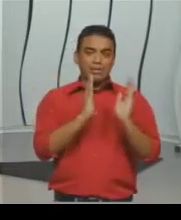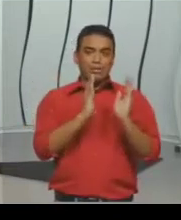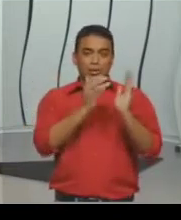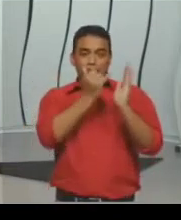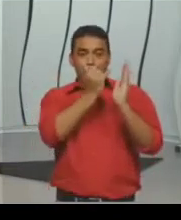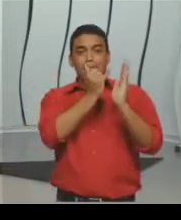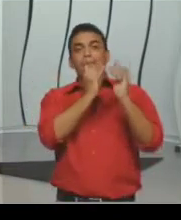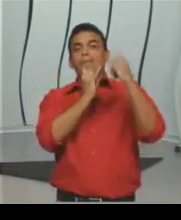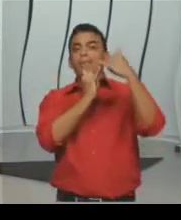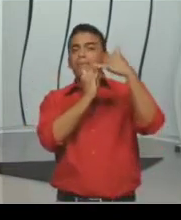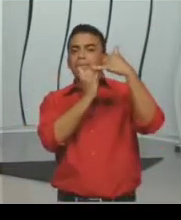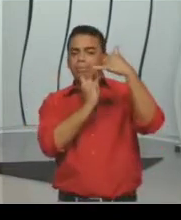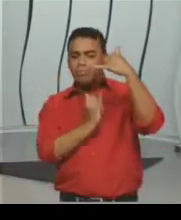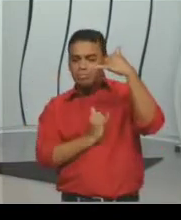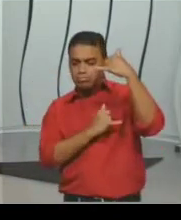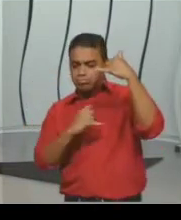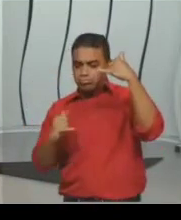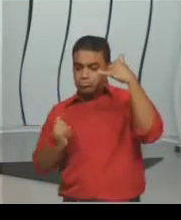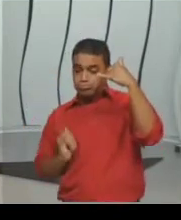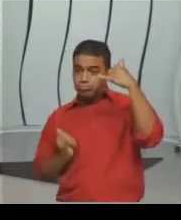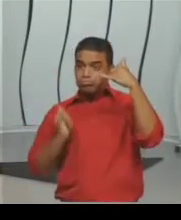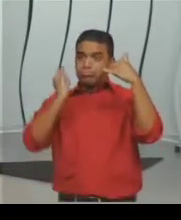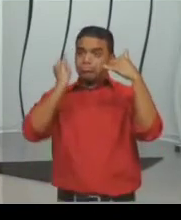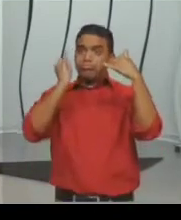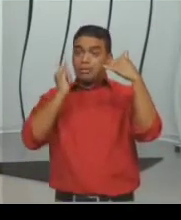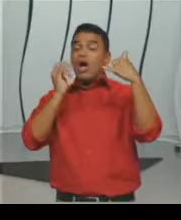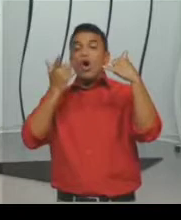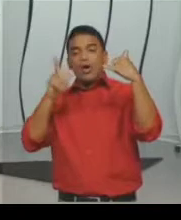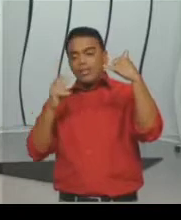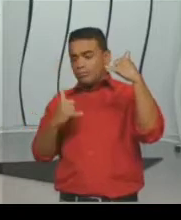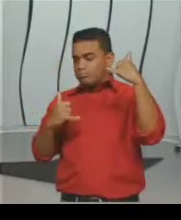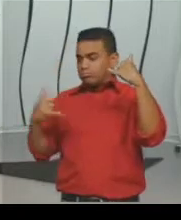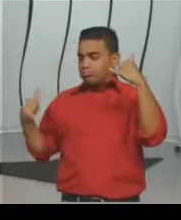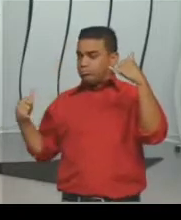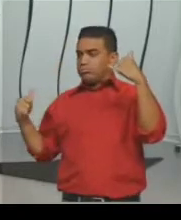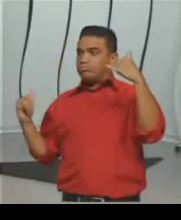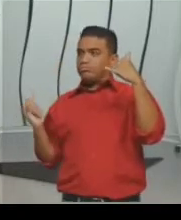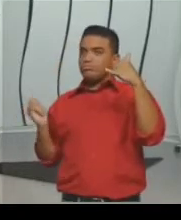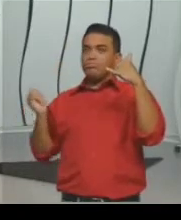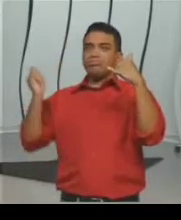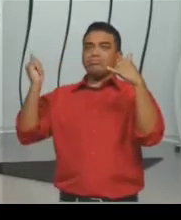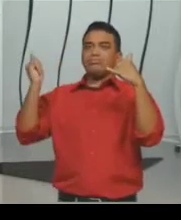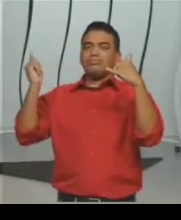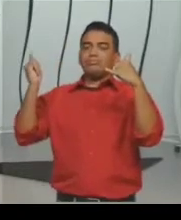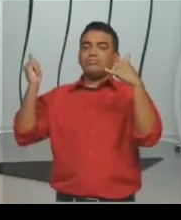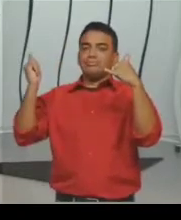mudar a cor aqui. Uma veio para cá e a outra veio para cá.